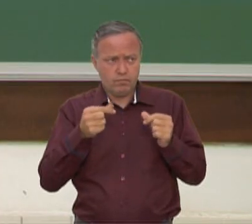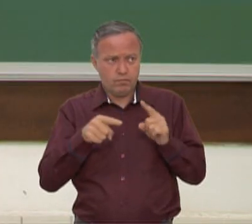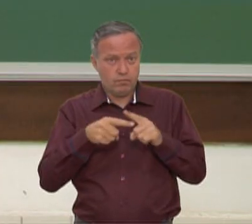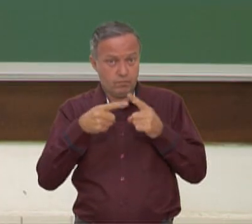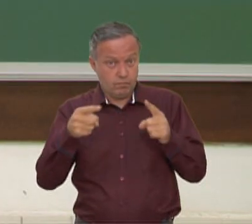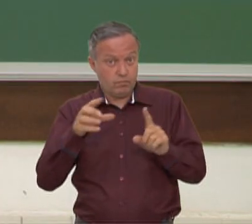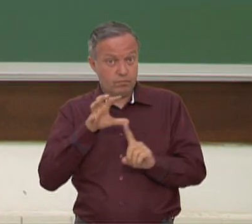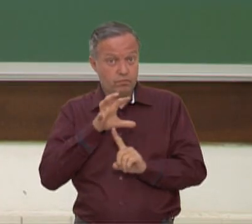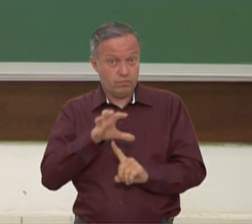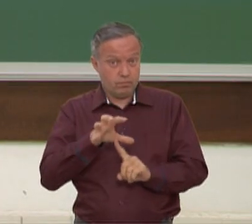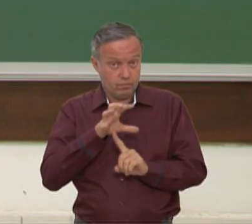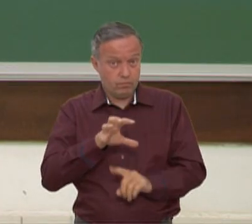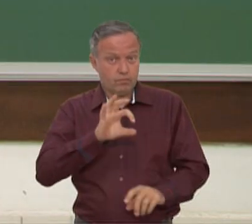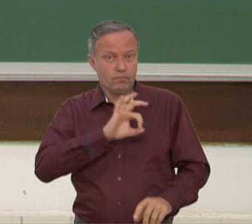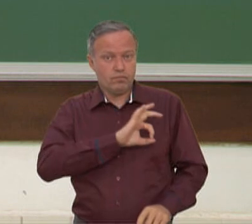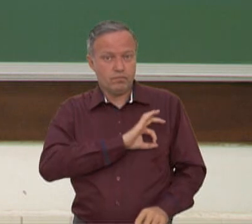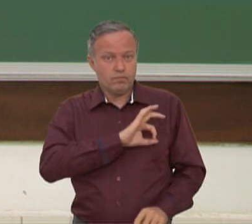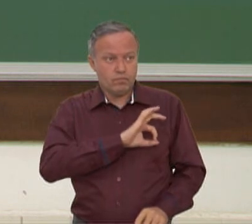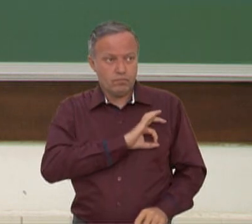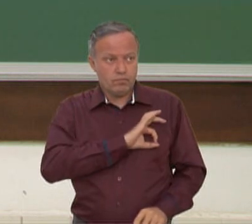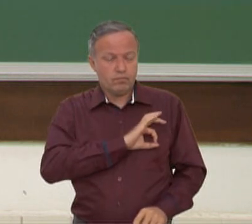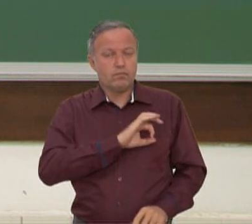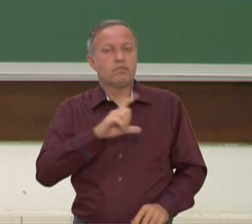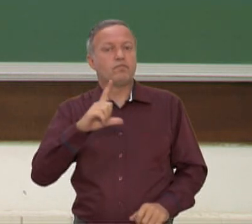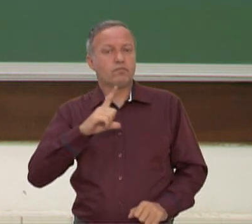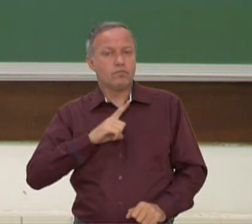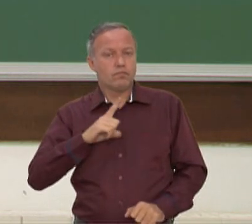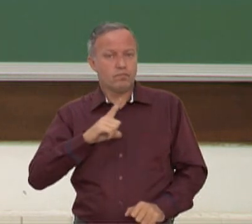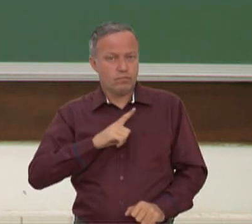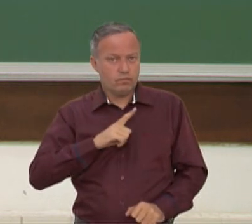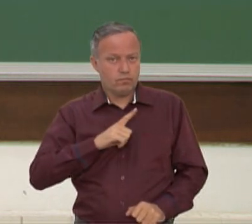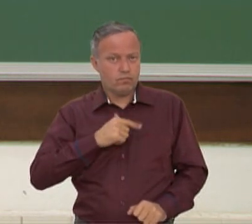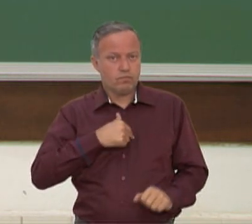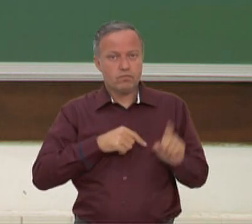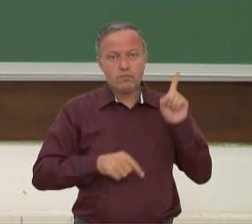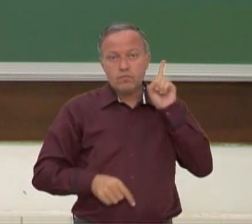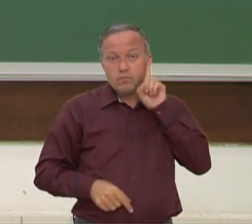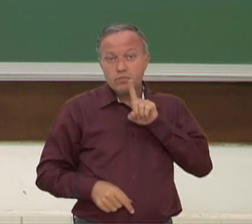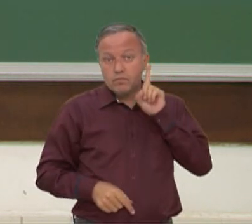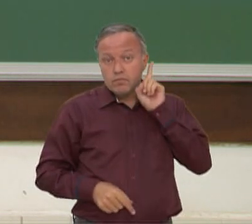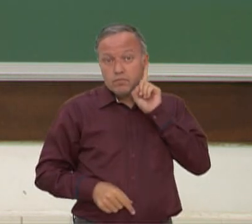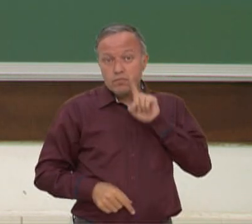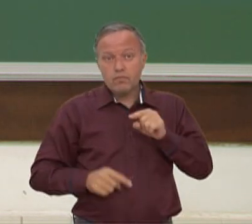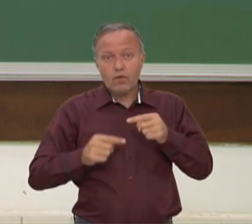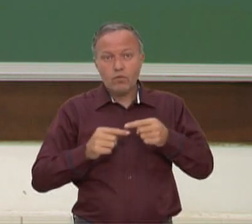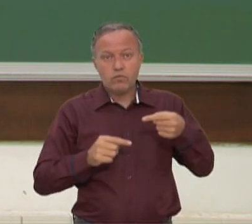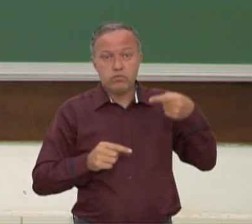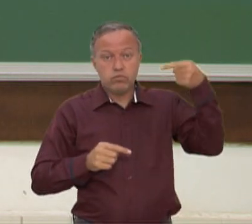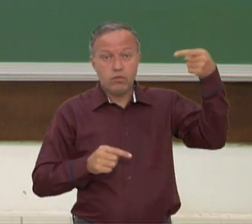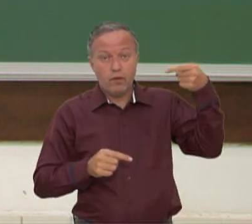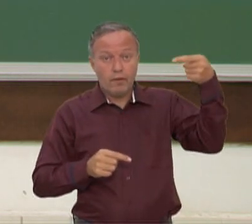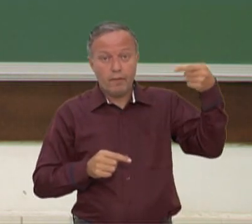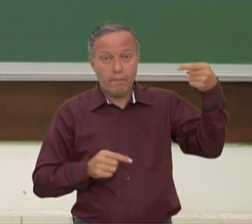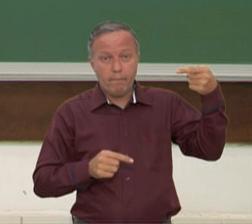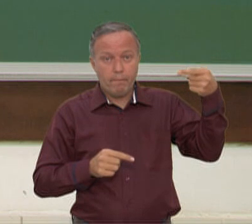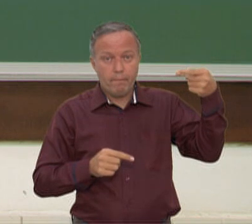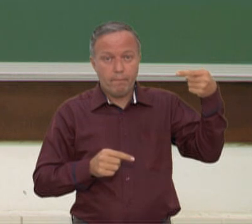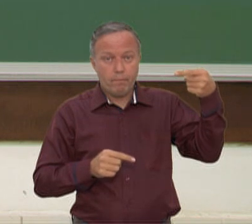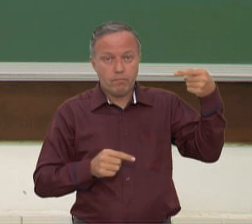em influência militar, aí nós vamos falar que os Estados Unidos ainda lidera essa